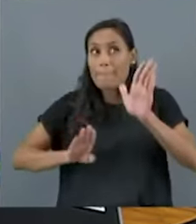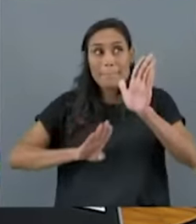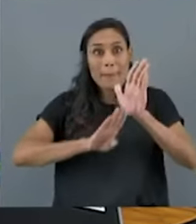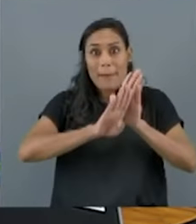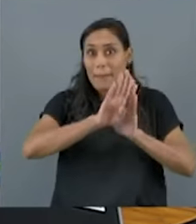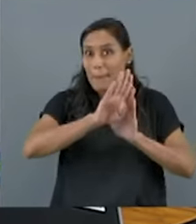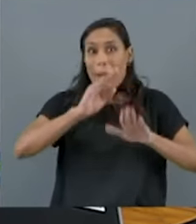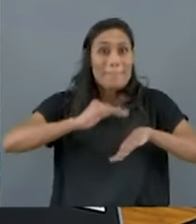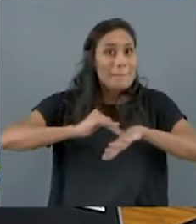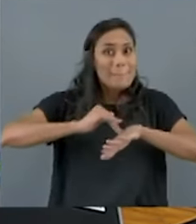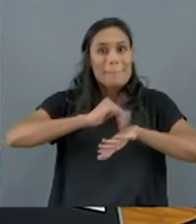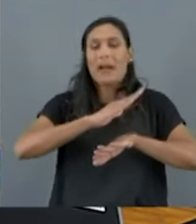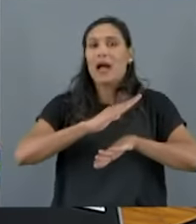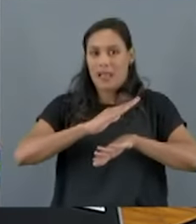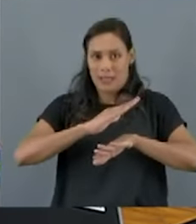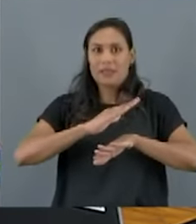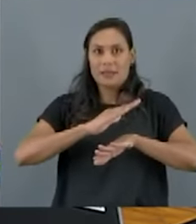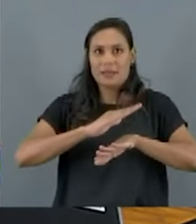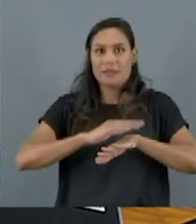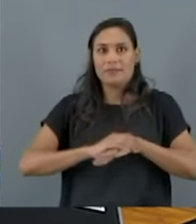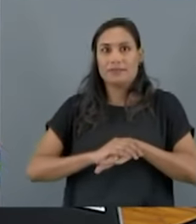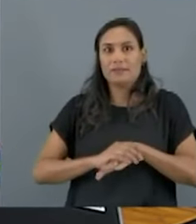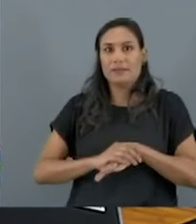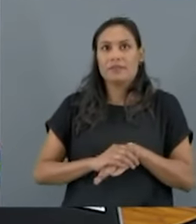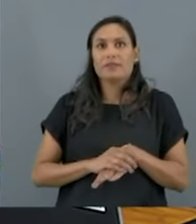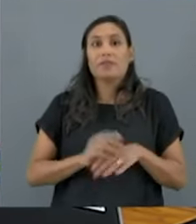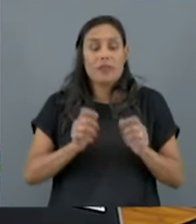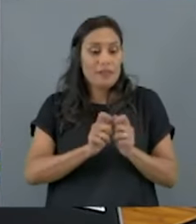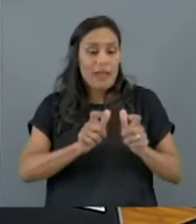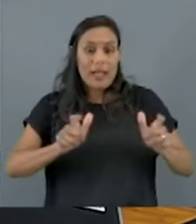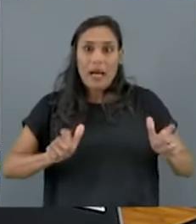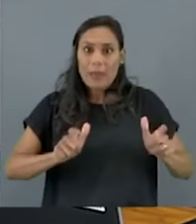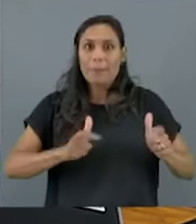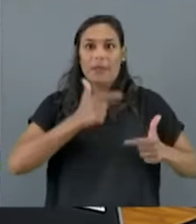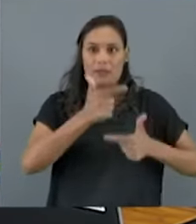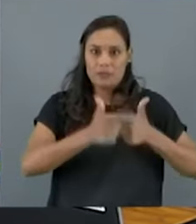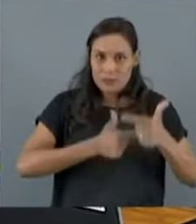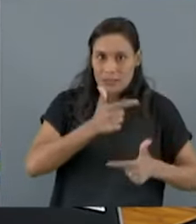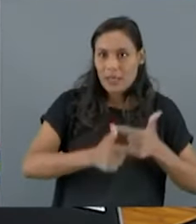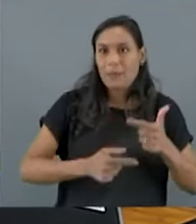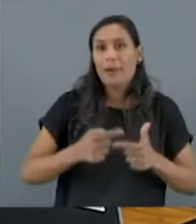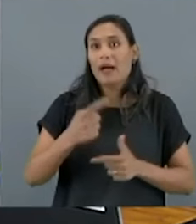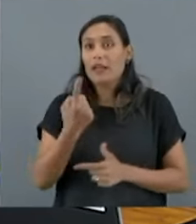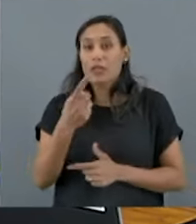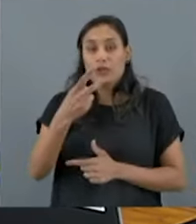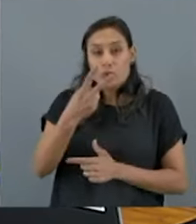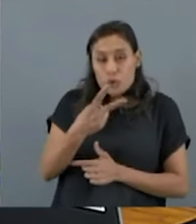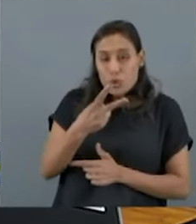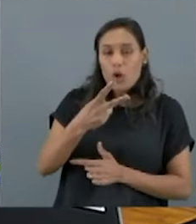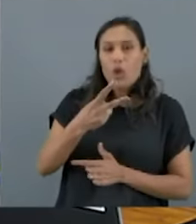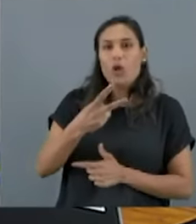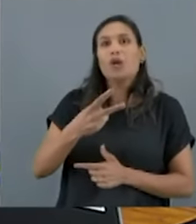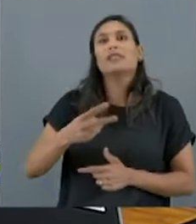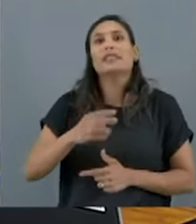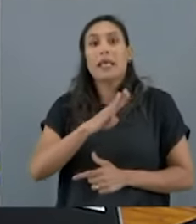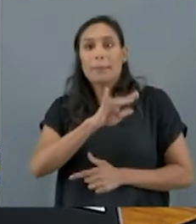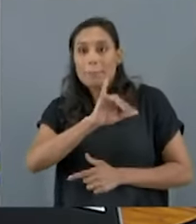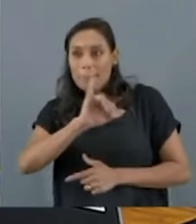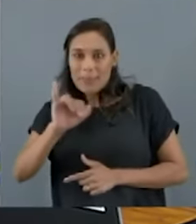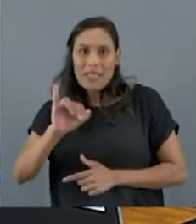de geração de emprego e renda muito grande, né? A gente está falando hoje de 12 bilhões de reais ao ano, e isso